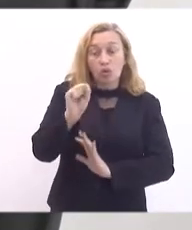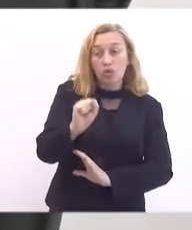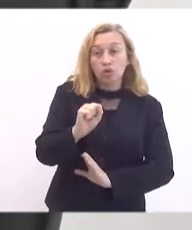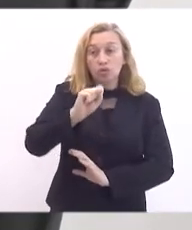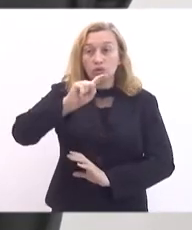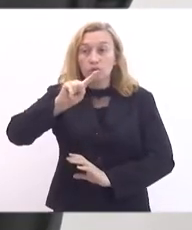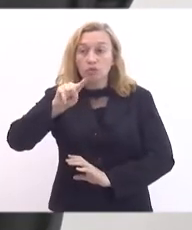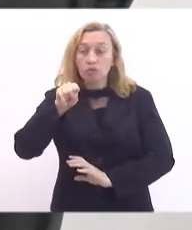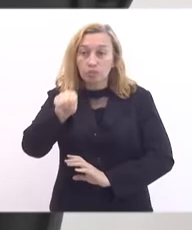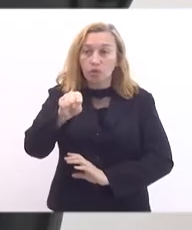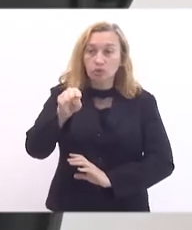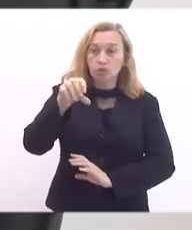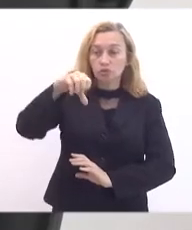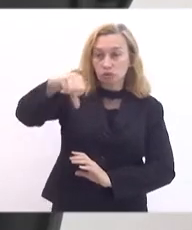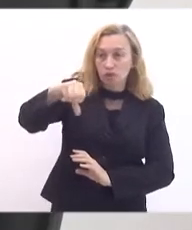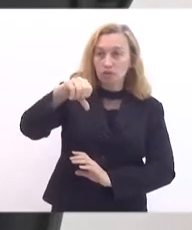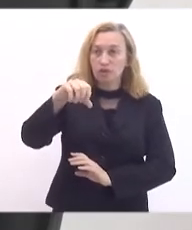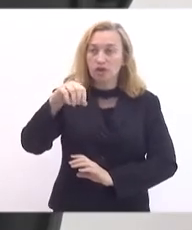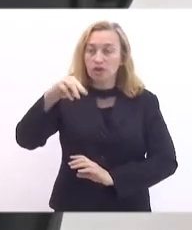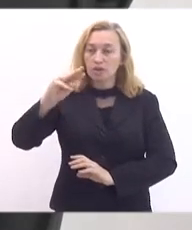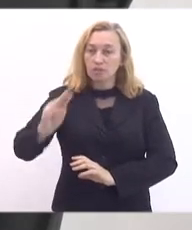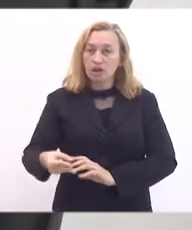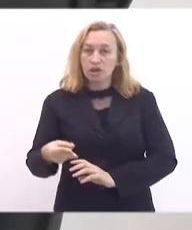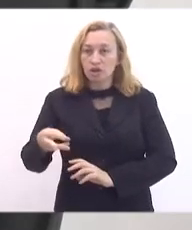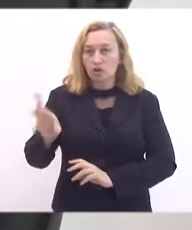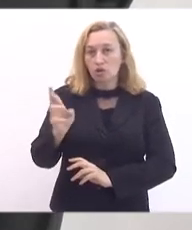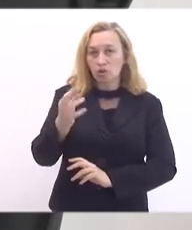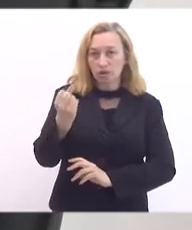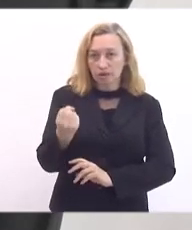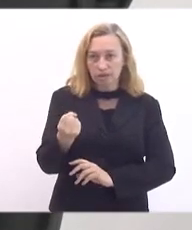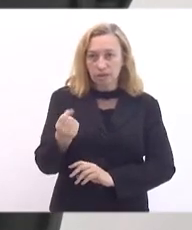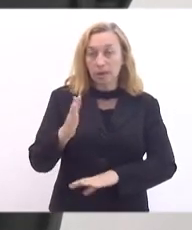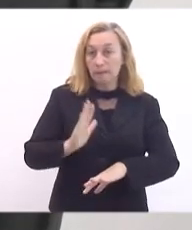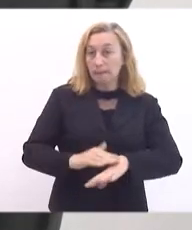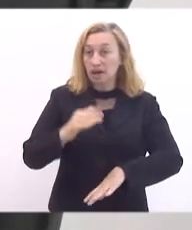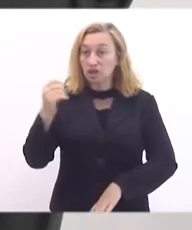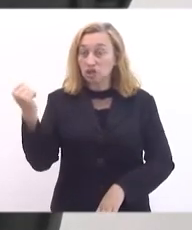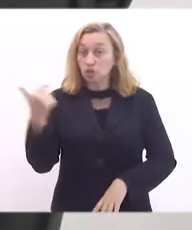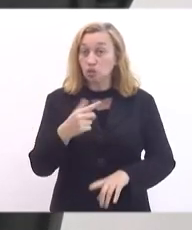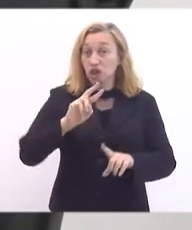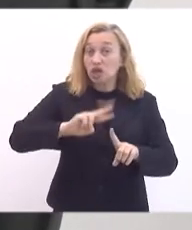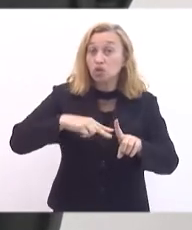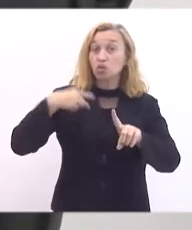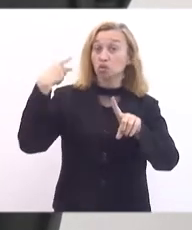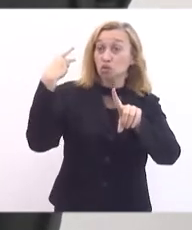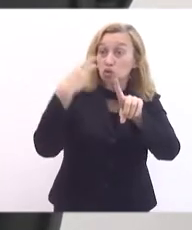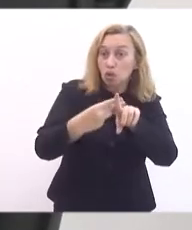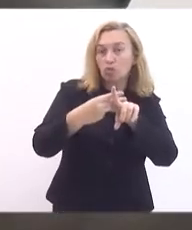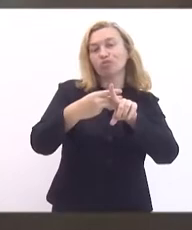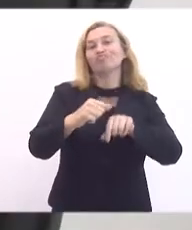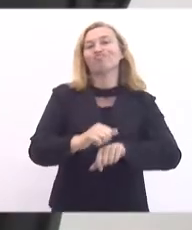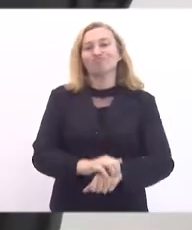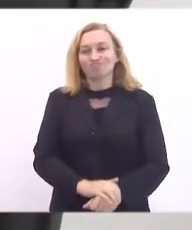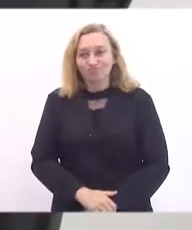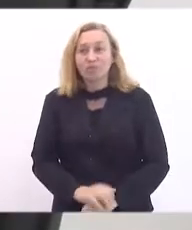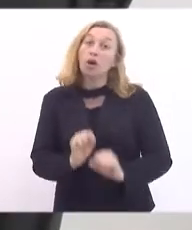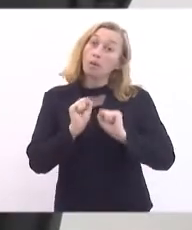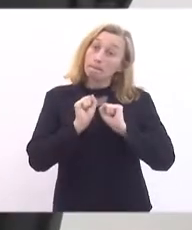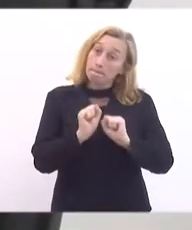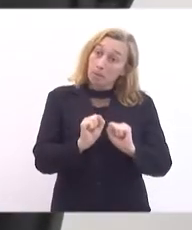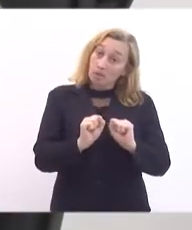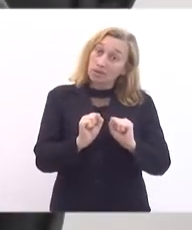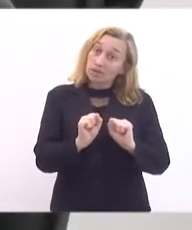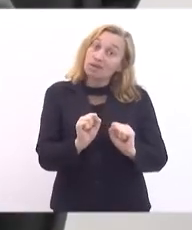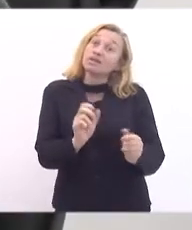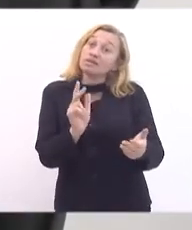de oito. 9 milhões mais do que dobrou a e pode ser que